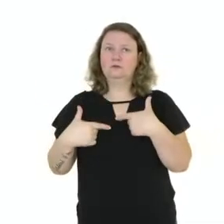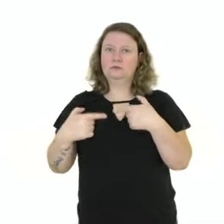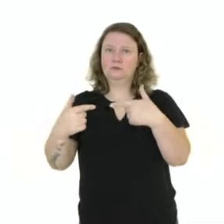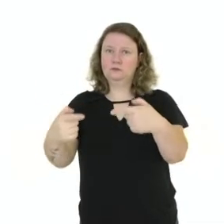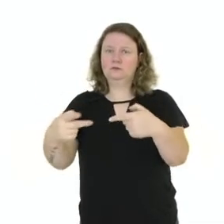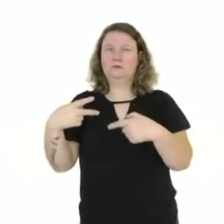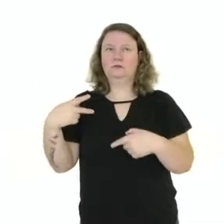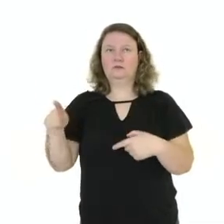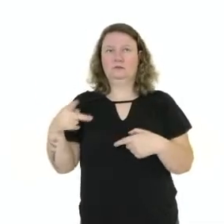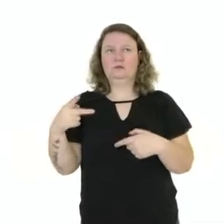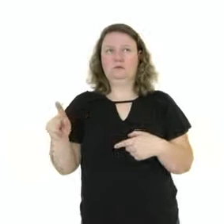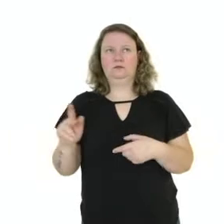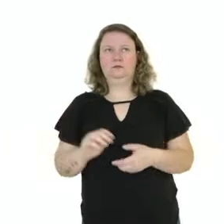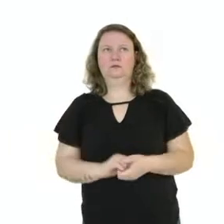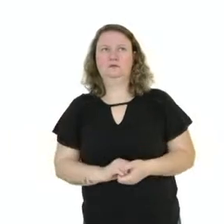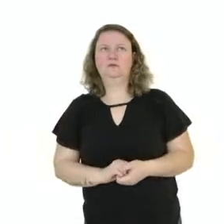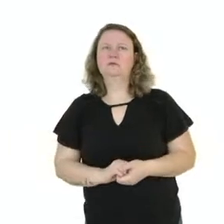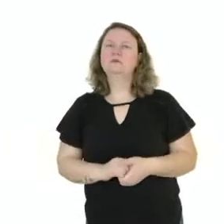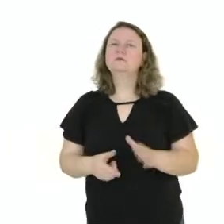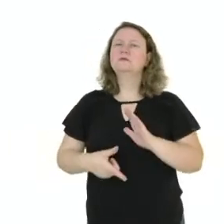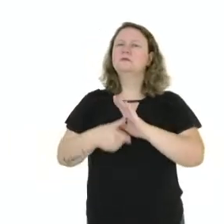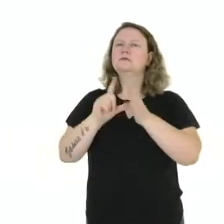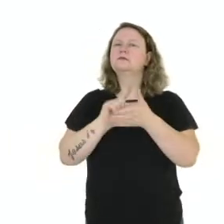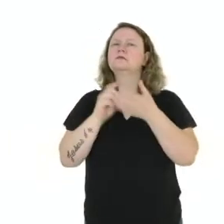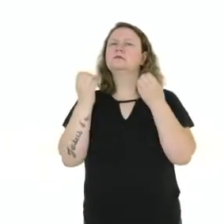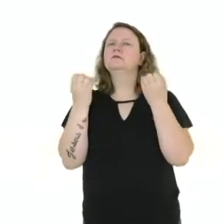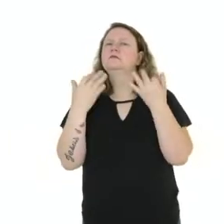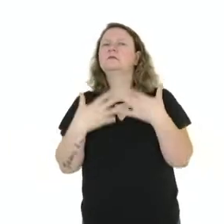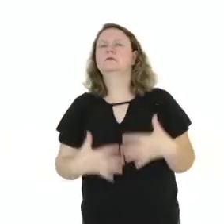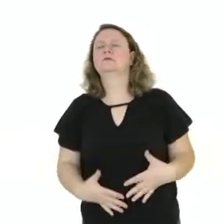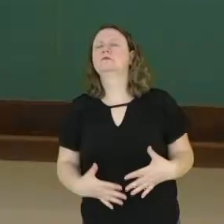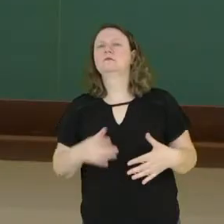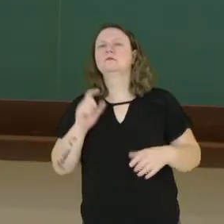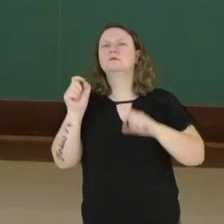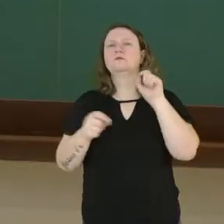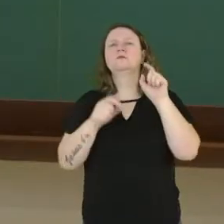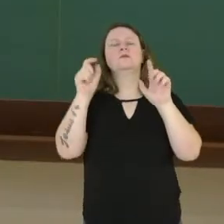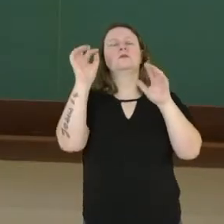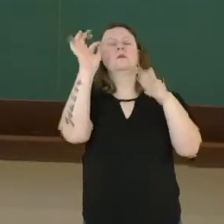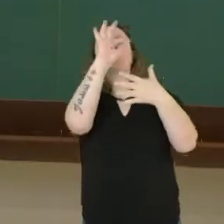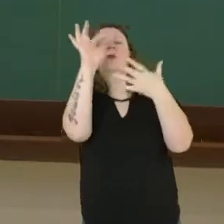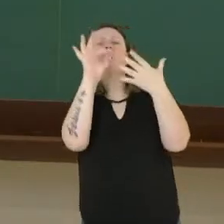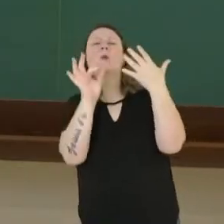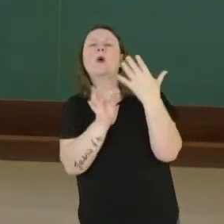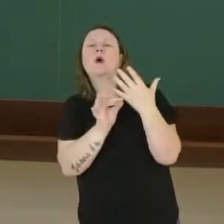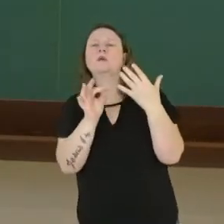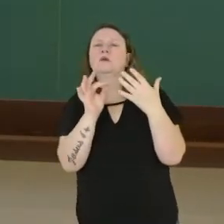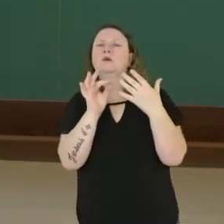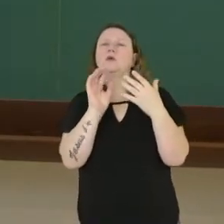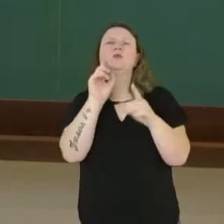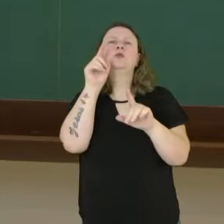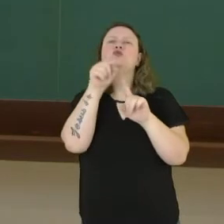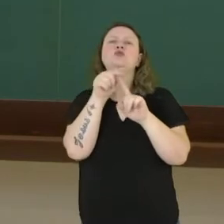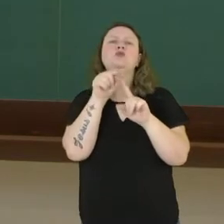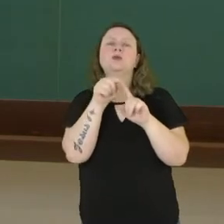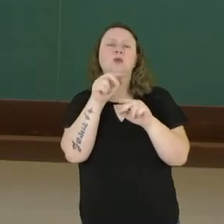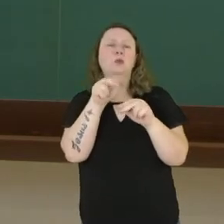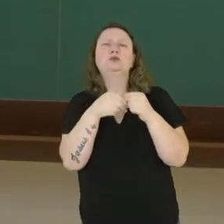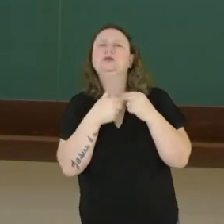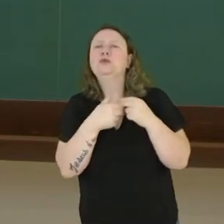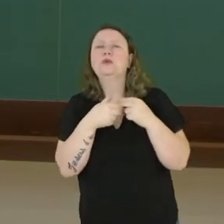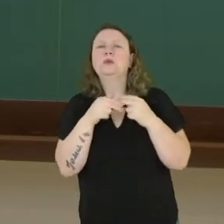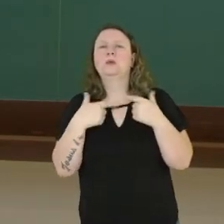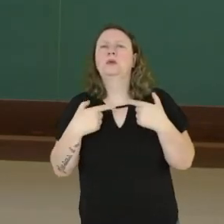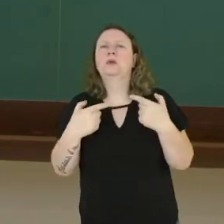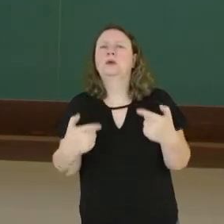né? Bom, antes da gente falar então sobre quais são os motivos, as origens que levaram à Guerra do Paraguai, vamos dar uma